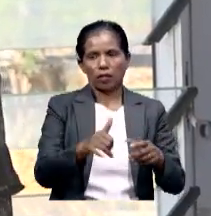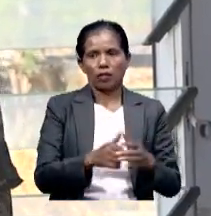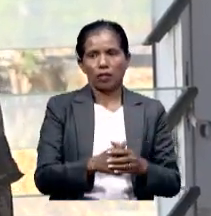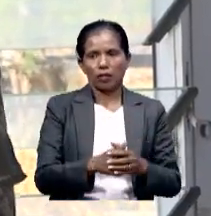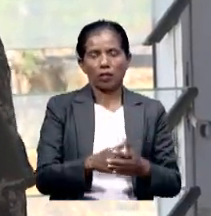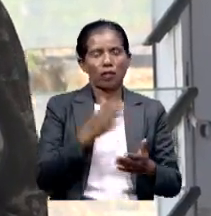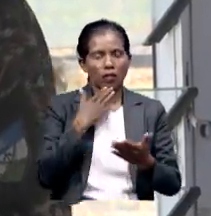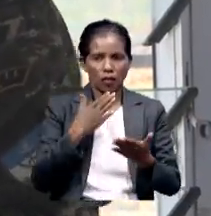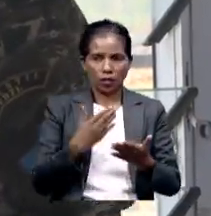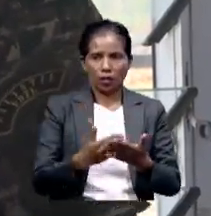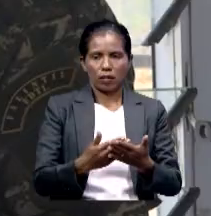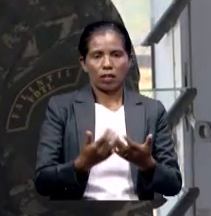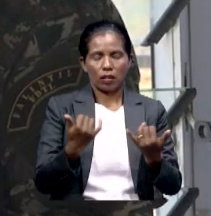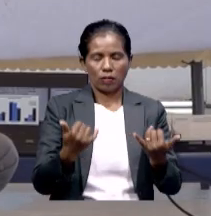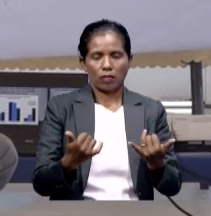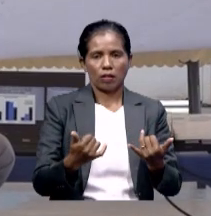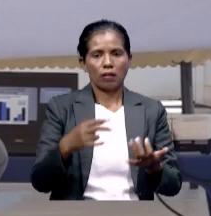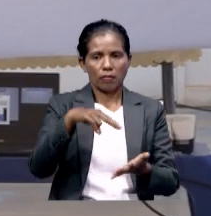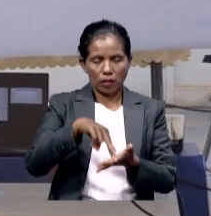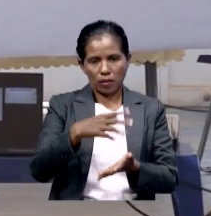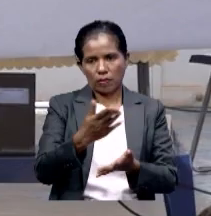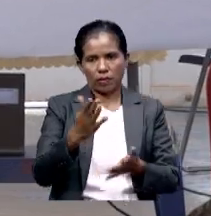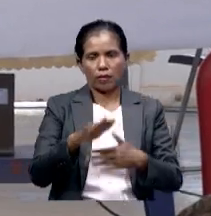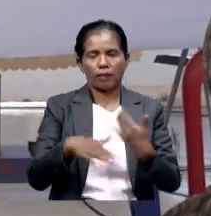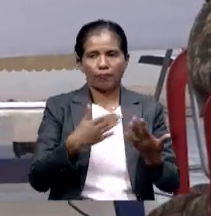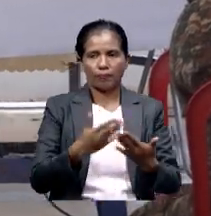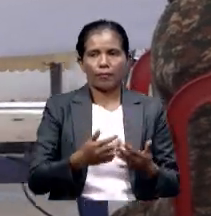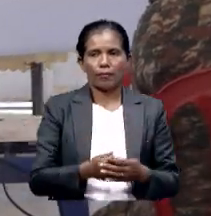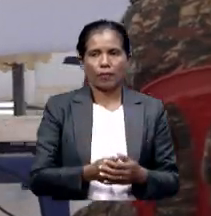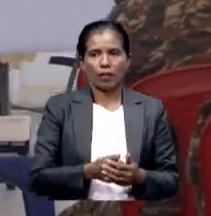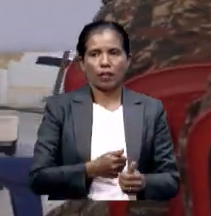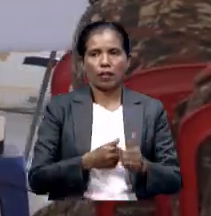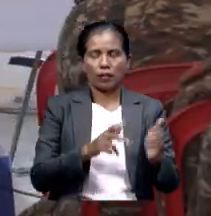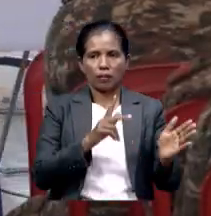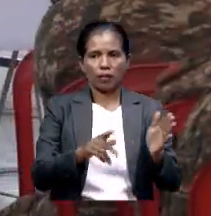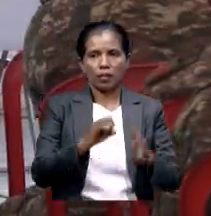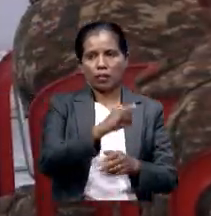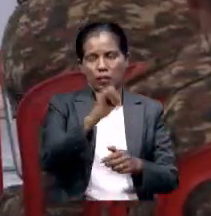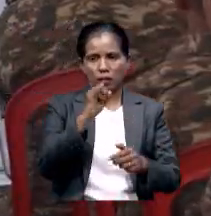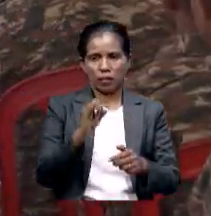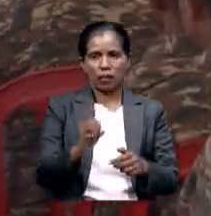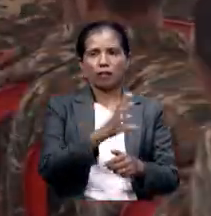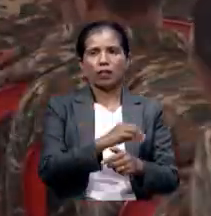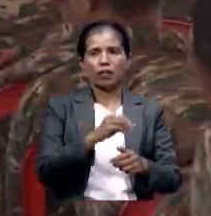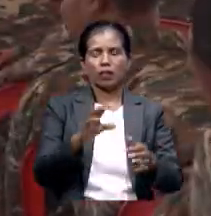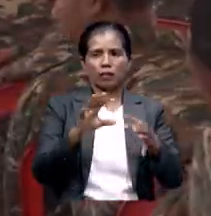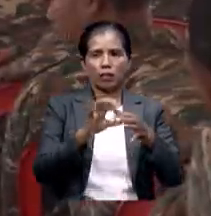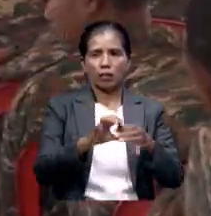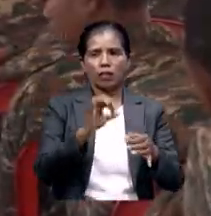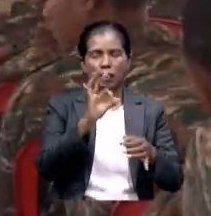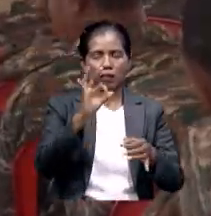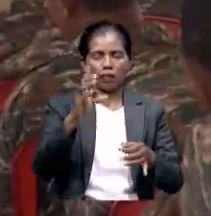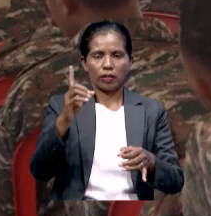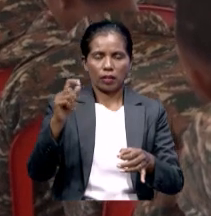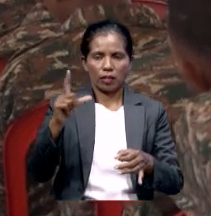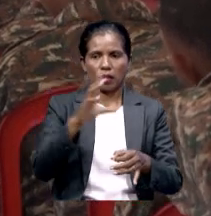Recupera total ou ele está você na lei. Todo plano pesquisa com exame médico para membro FFDTL se realiza tan e a fulano